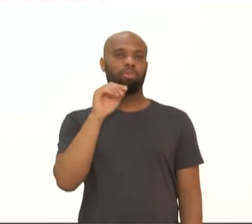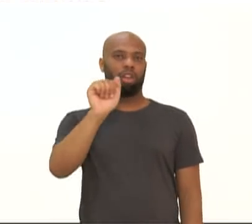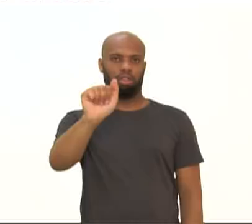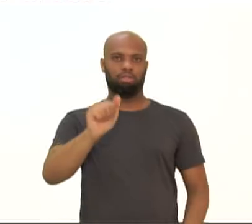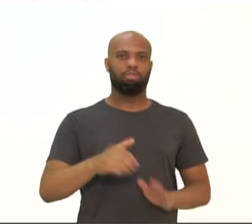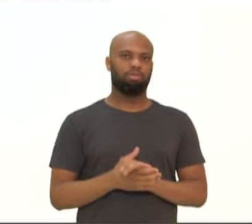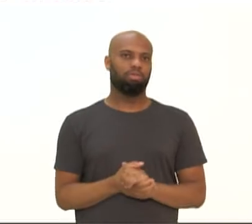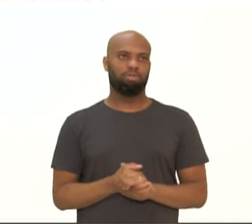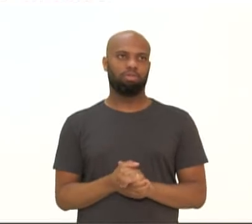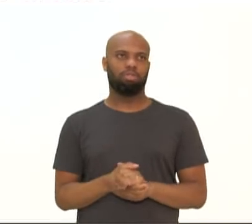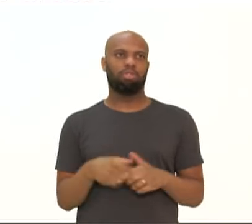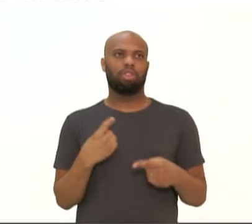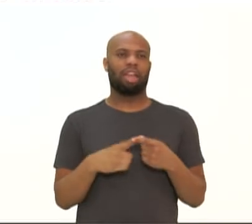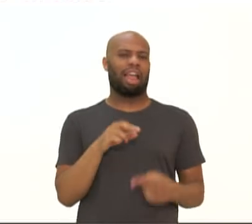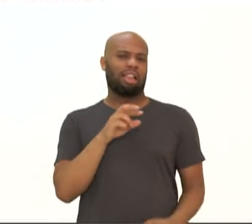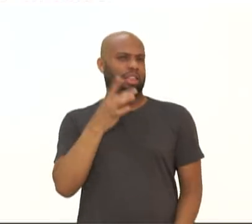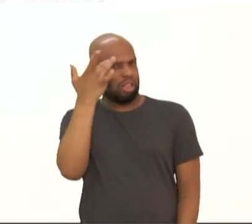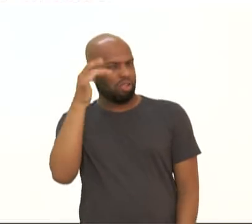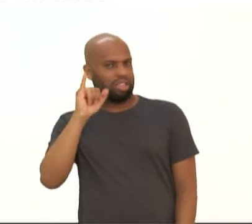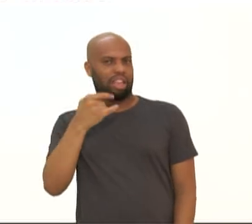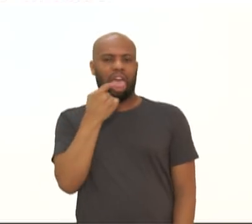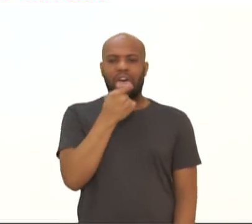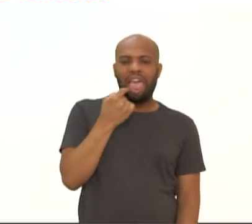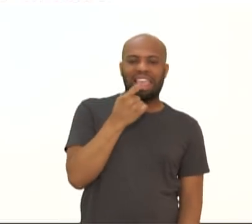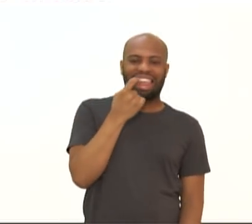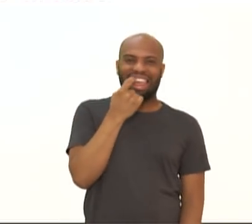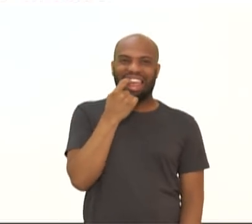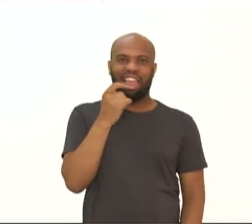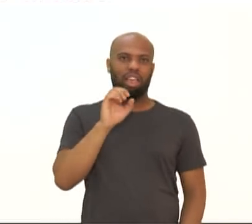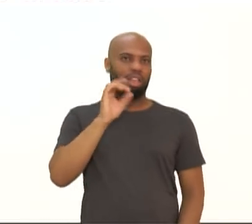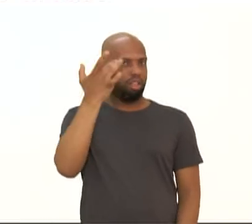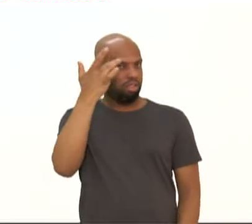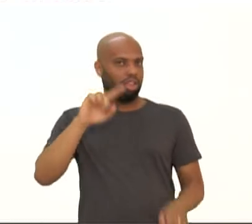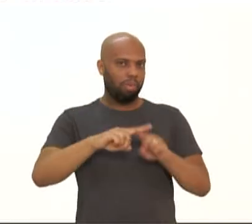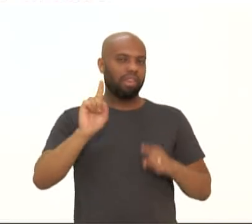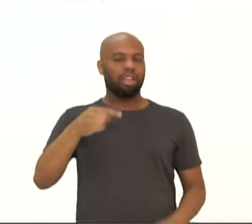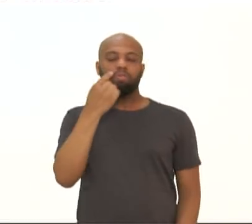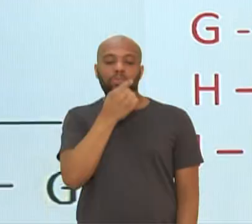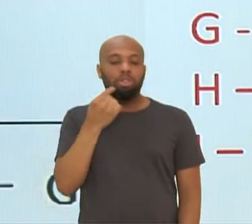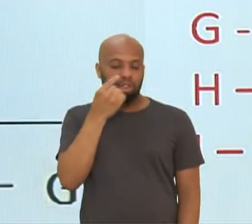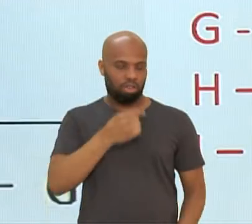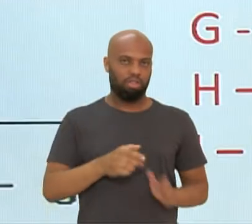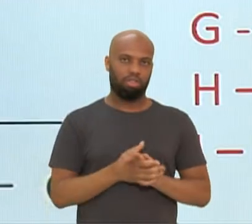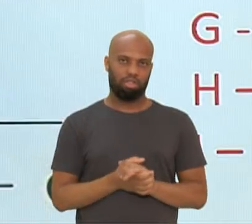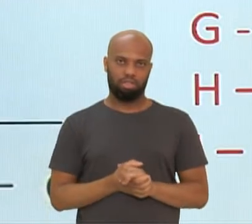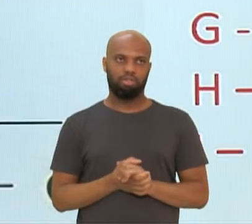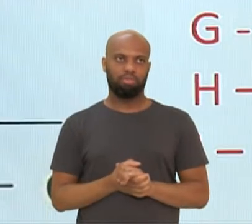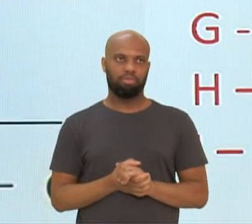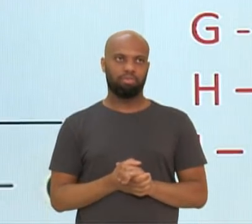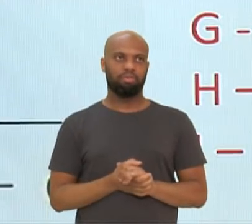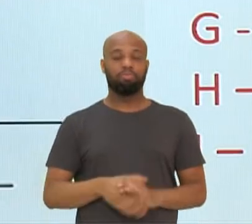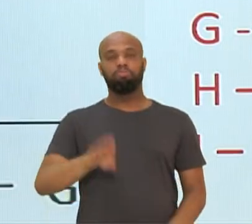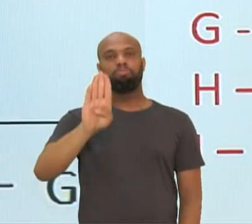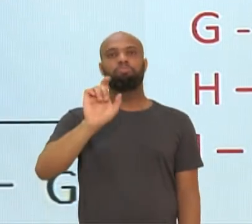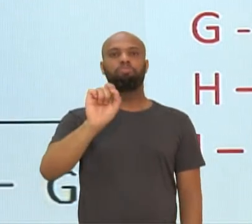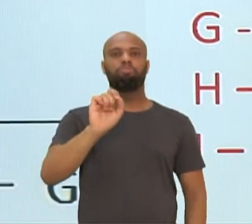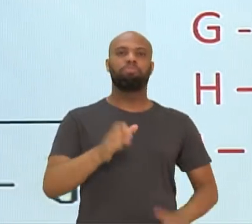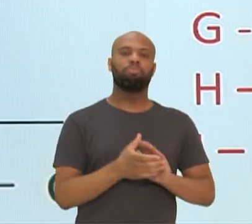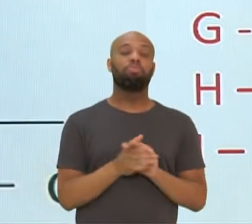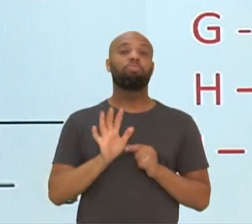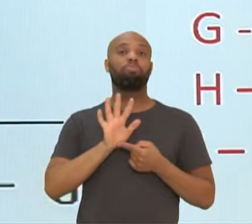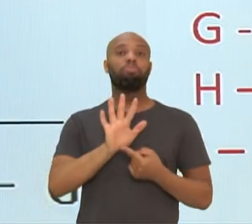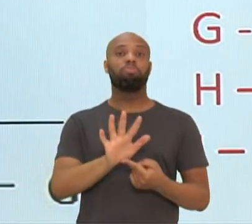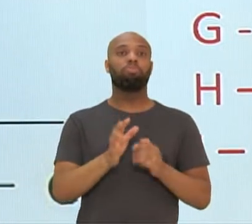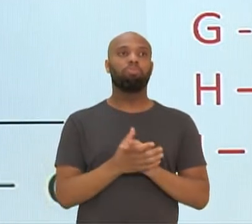né? Não dá para a gente ver se é a língua, se é os dentes, mas é, de uma maneira geral, a boca. A letra B estava